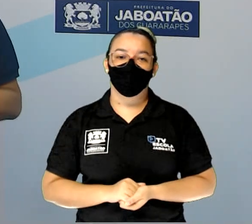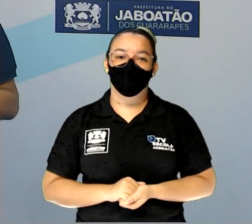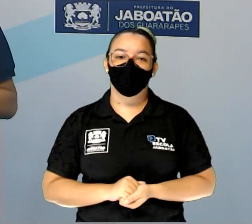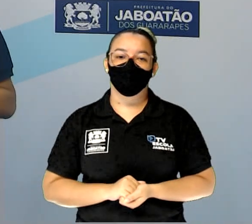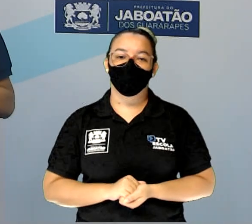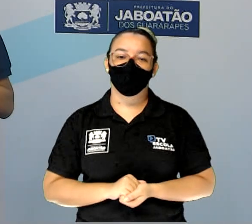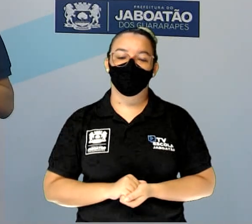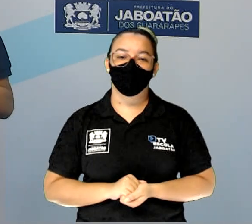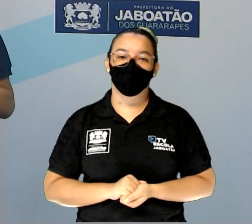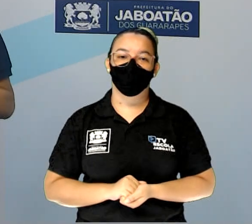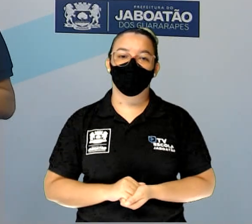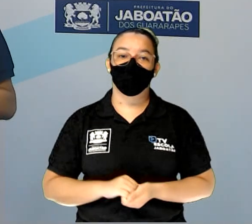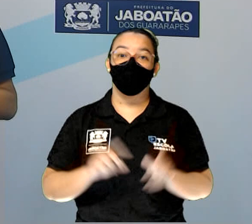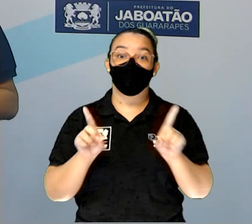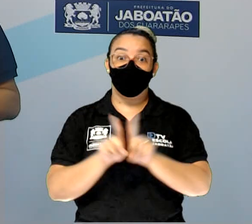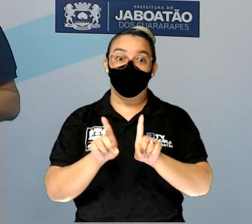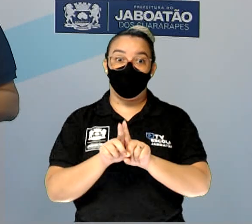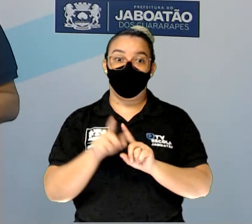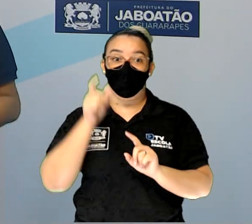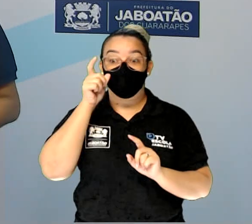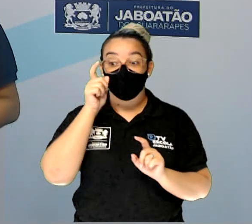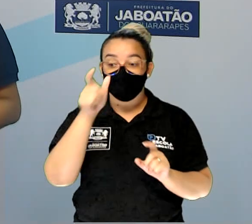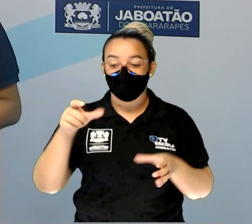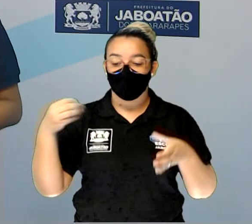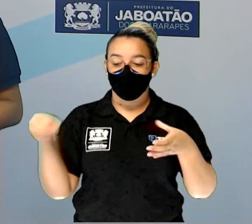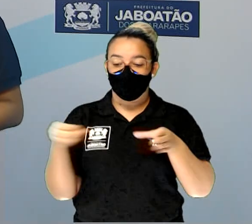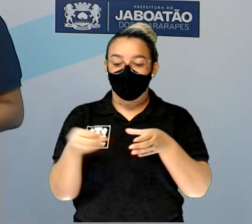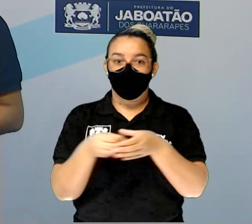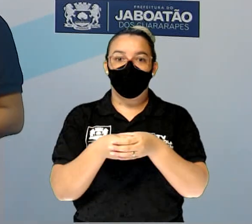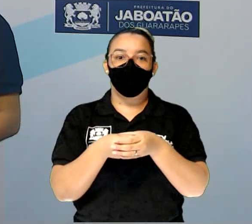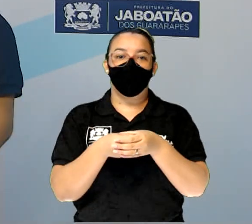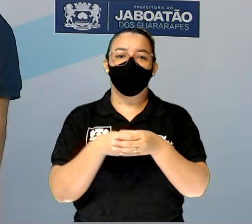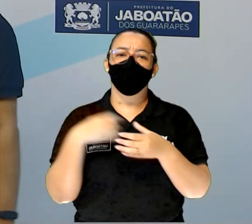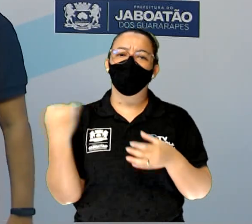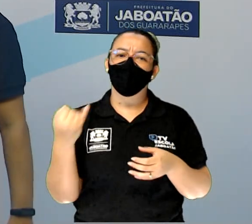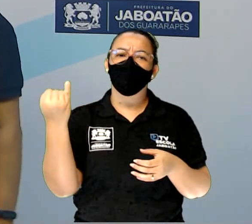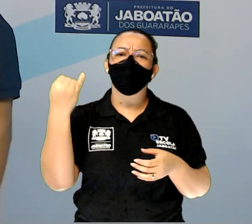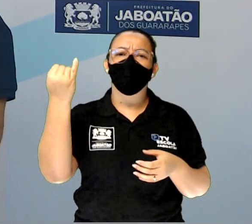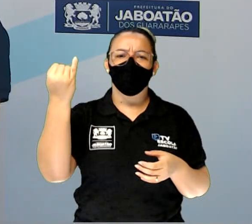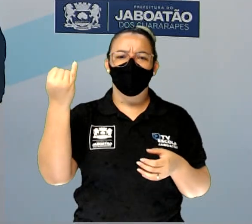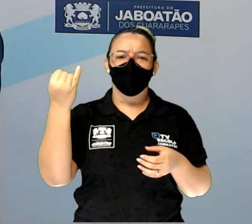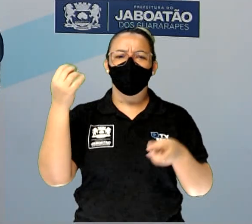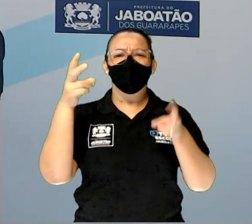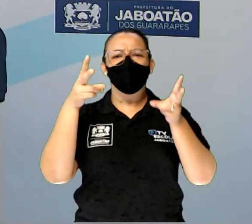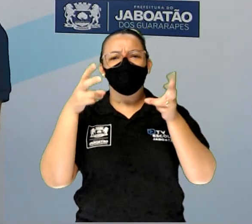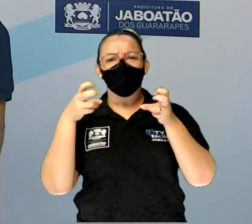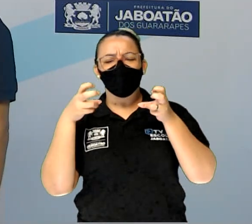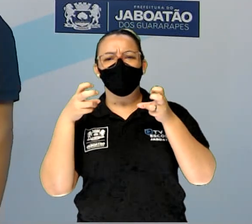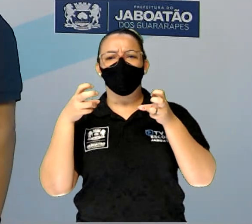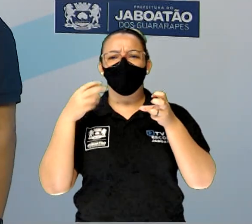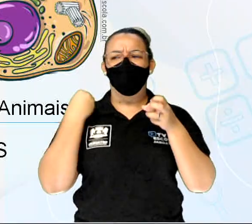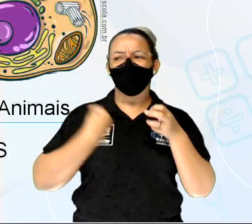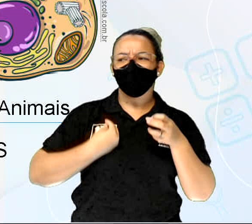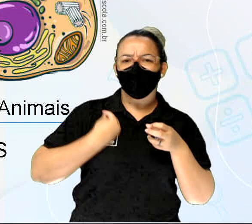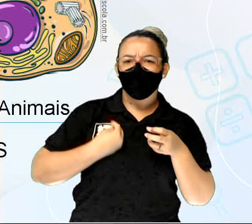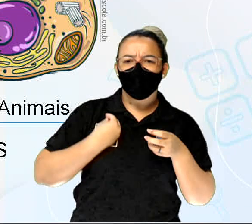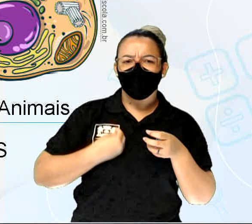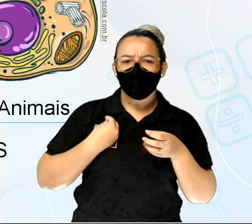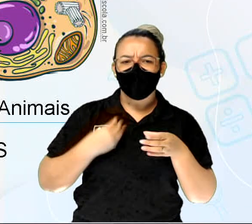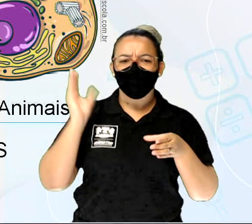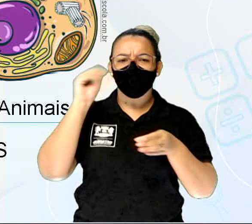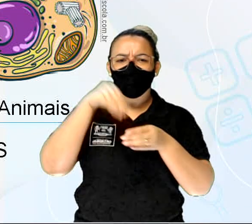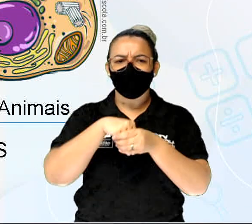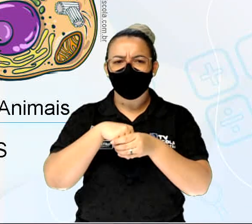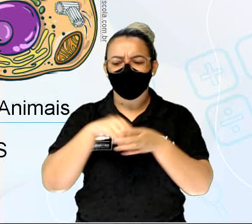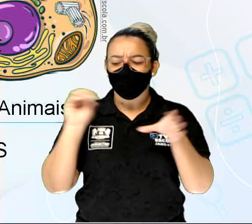E as evidências celulares também são importantes porque você observa todos os organismos vivos hoje e eles são compostos por